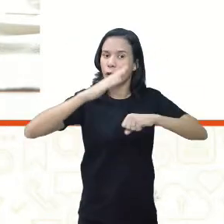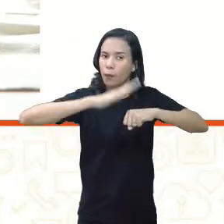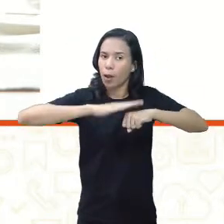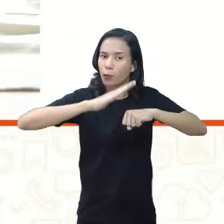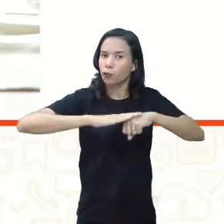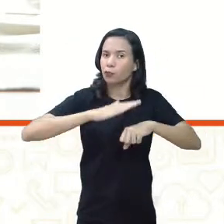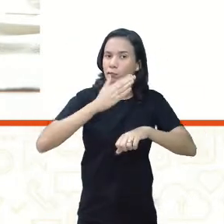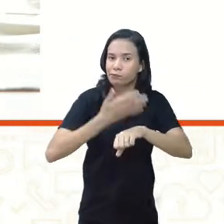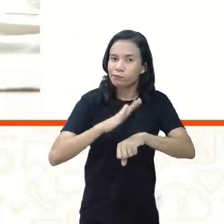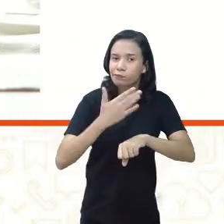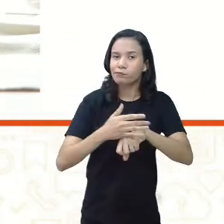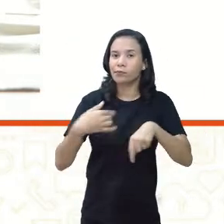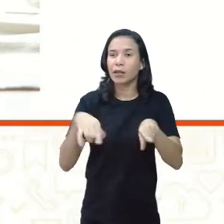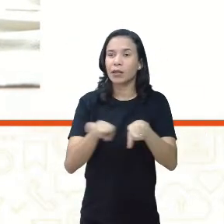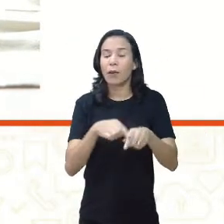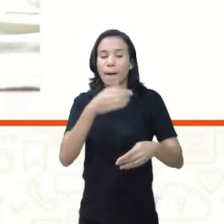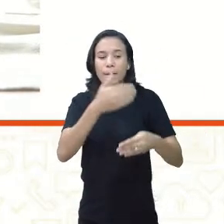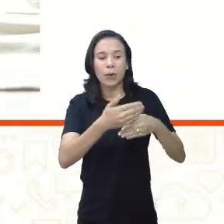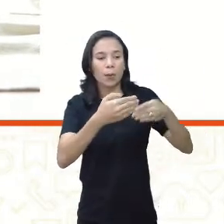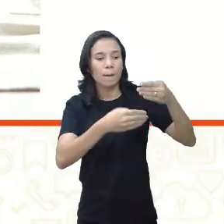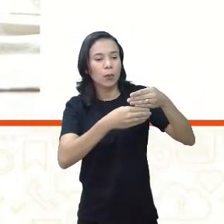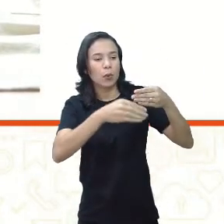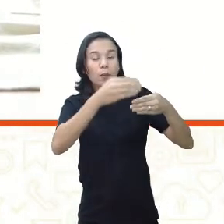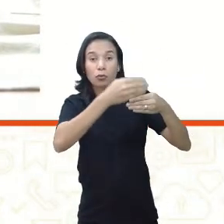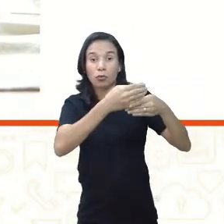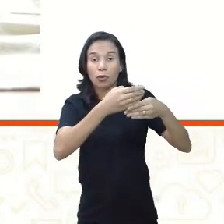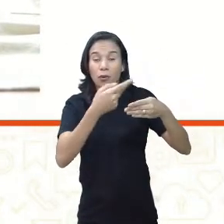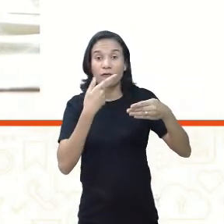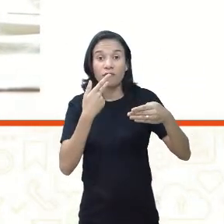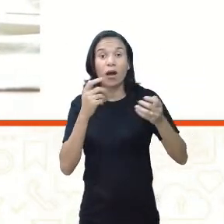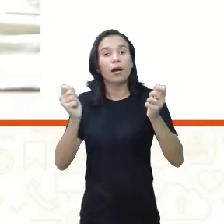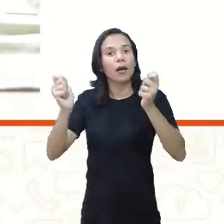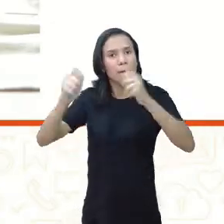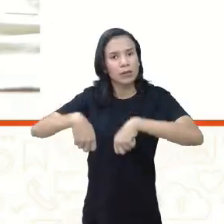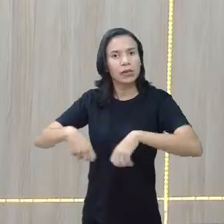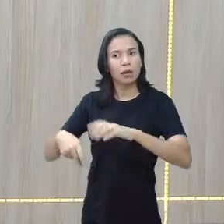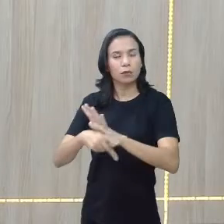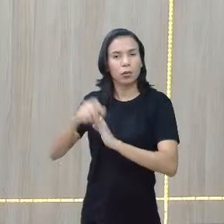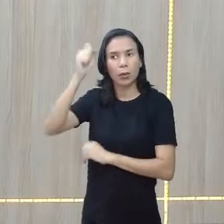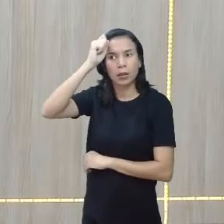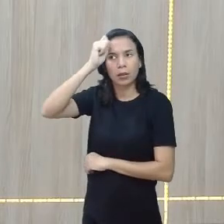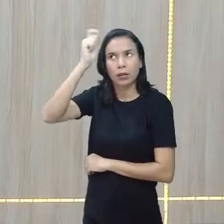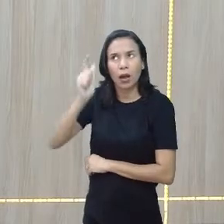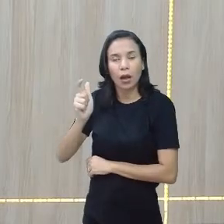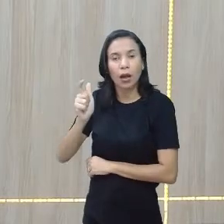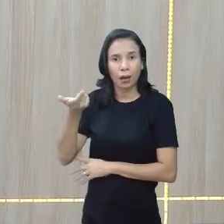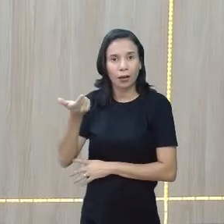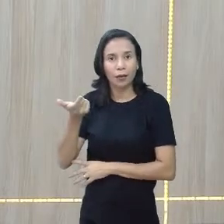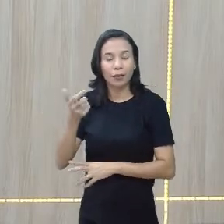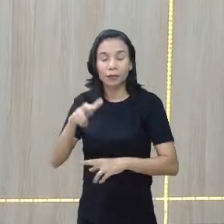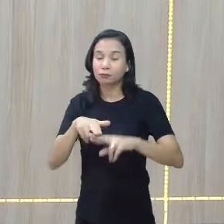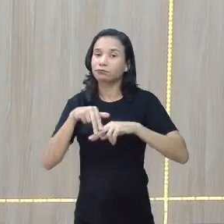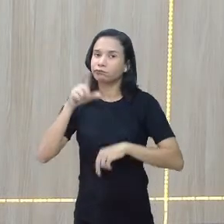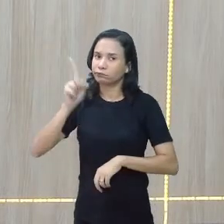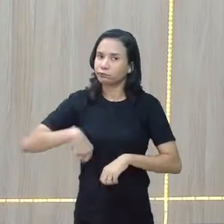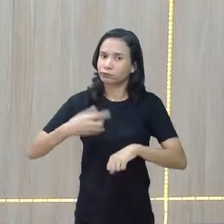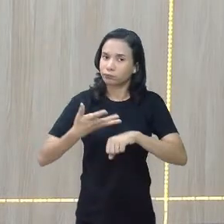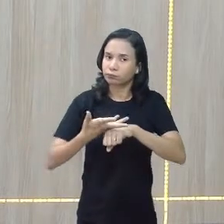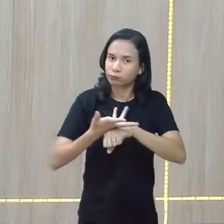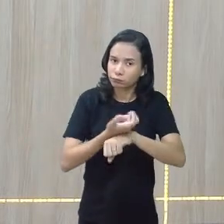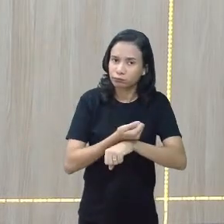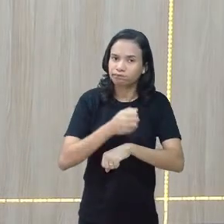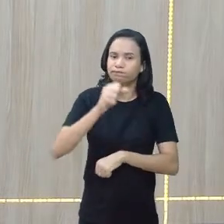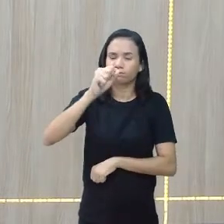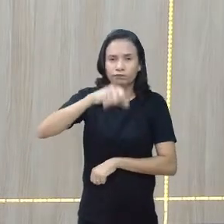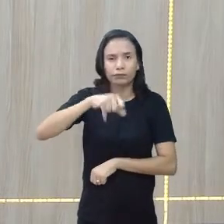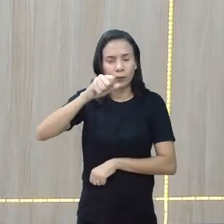vai construir. E aí a gente está falando de potencial de criação, né? Então, é uma habilidade, é